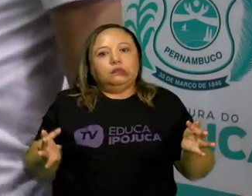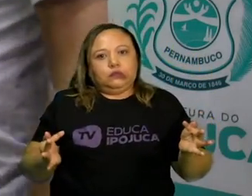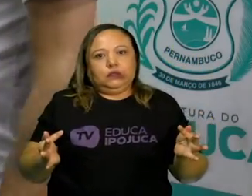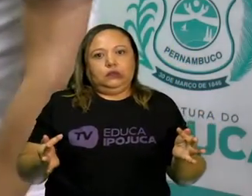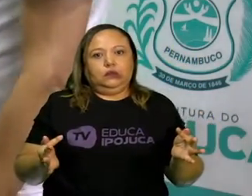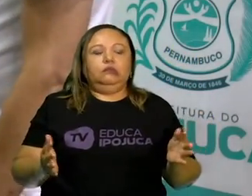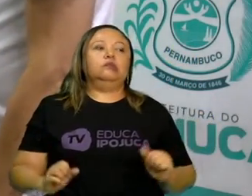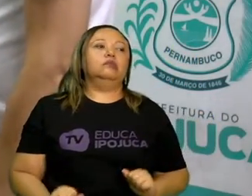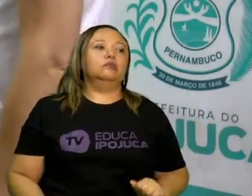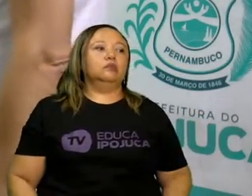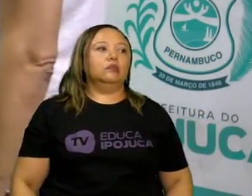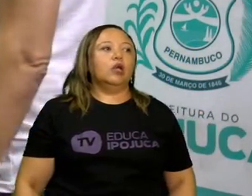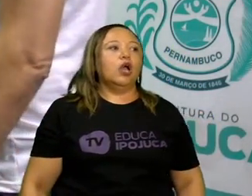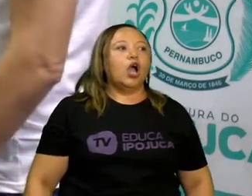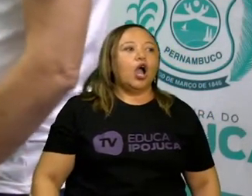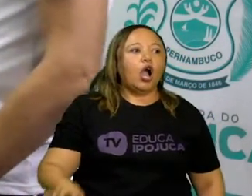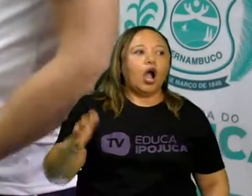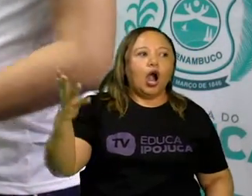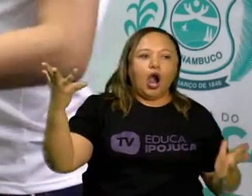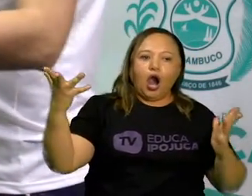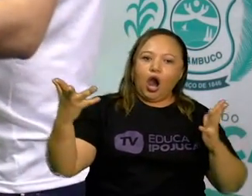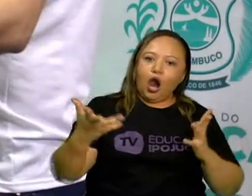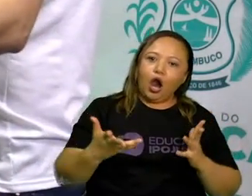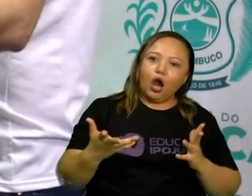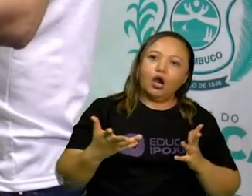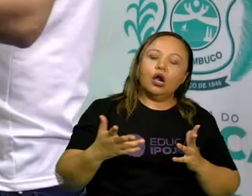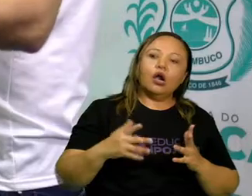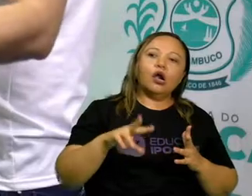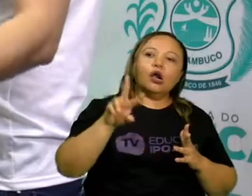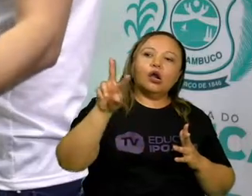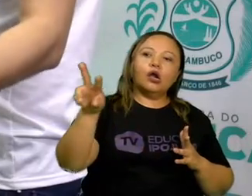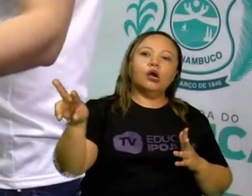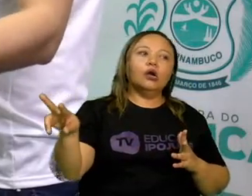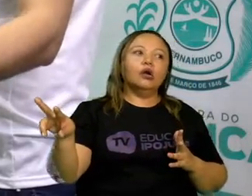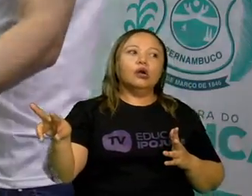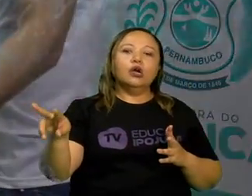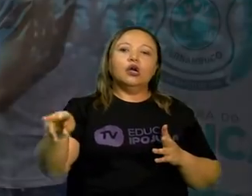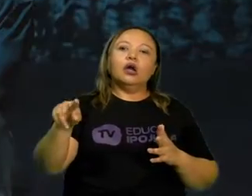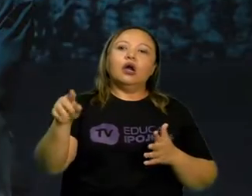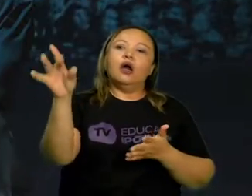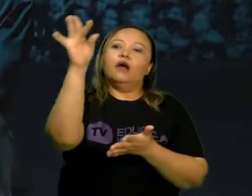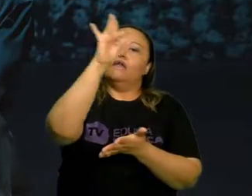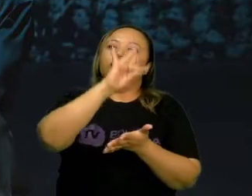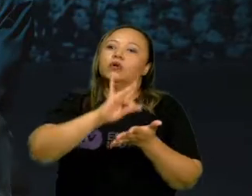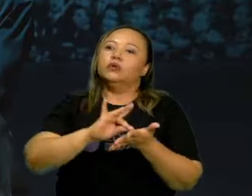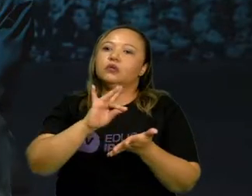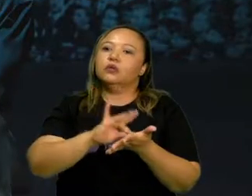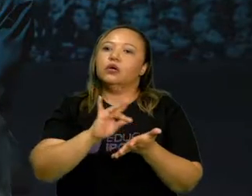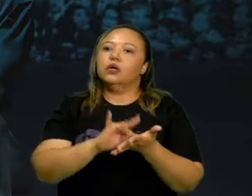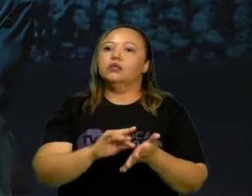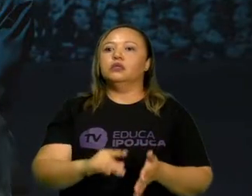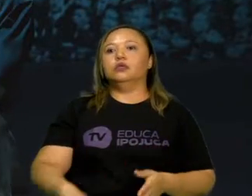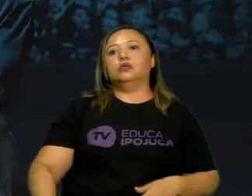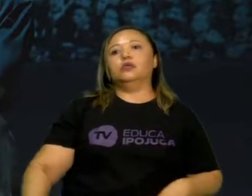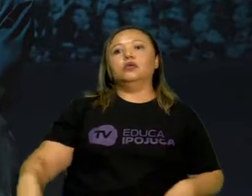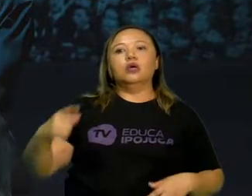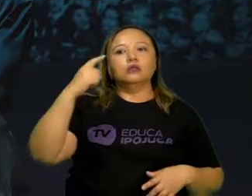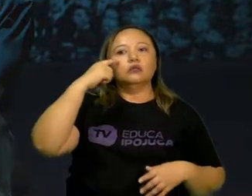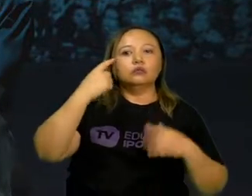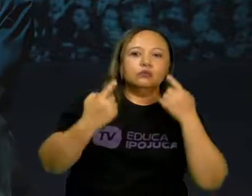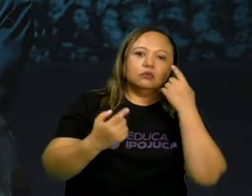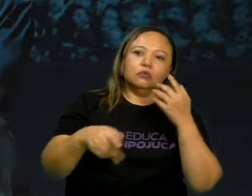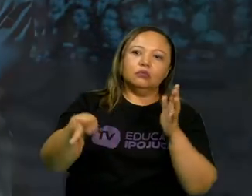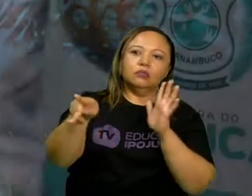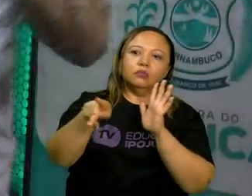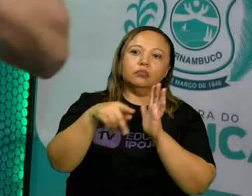ok? A verdade do personagem está nos olhos do ator ou da atriz, de